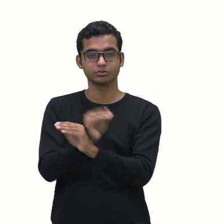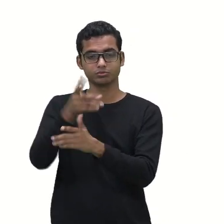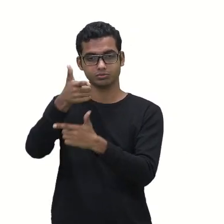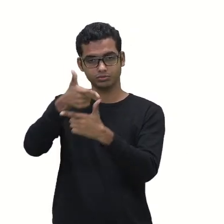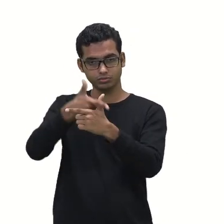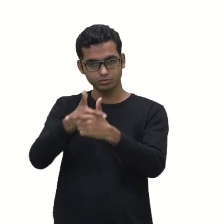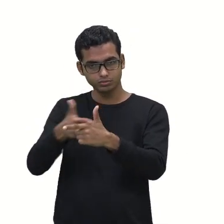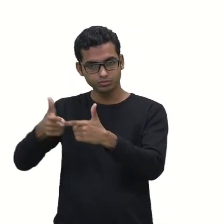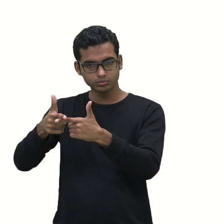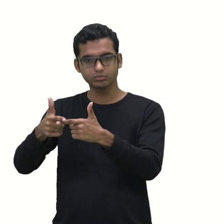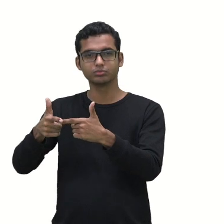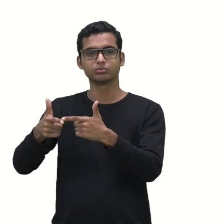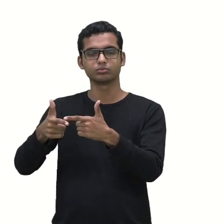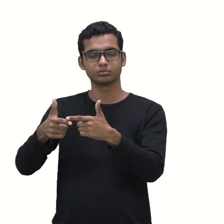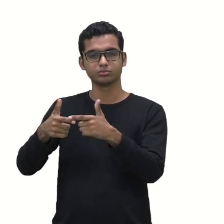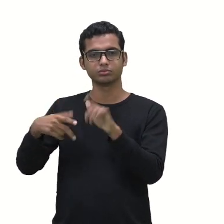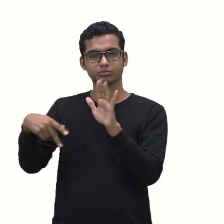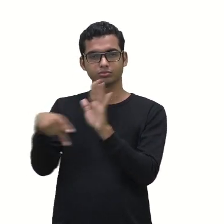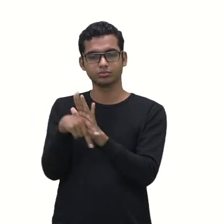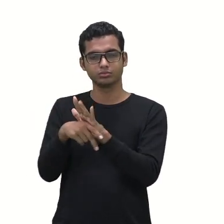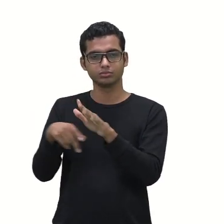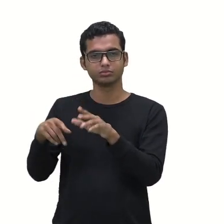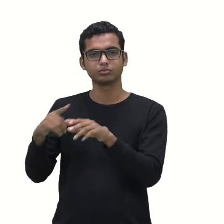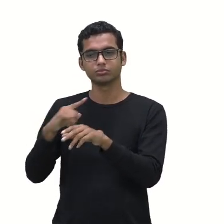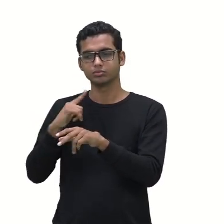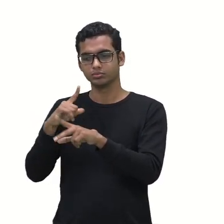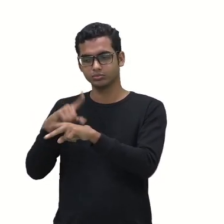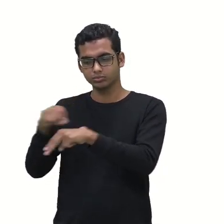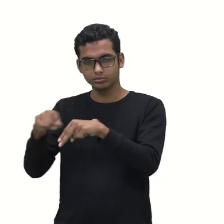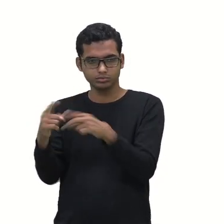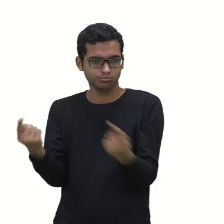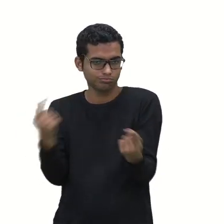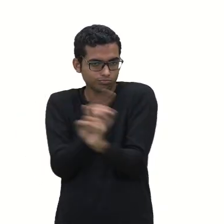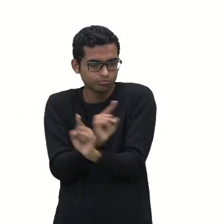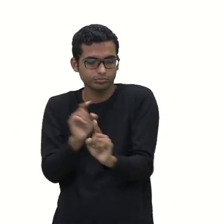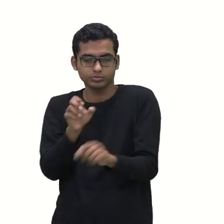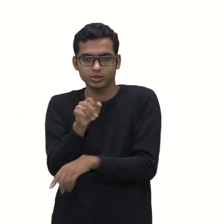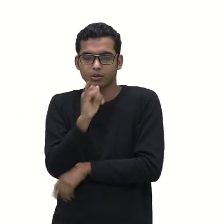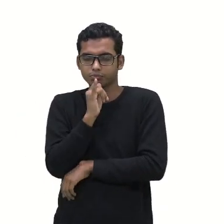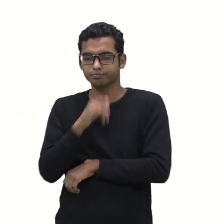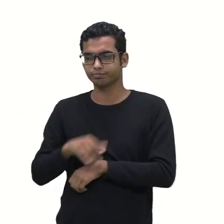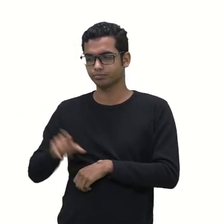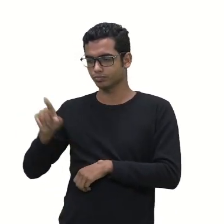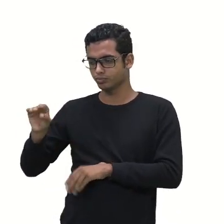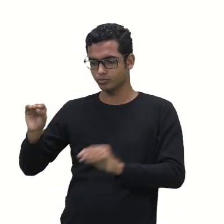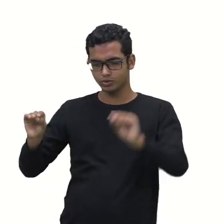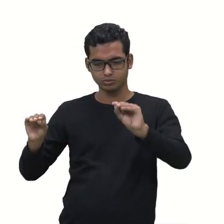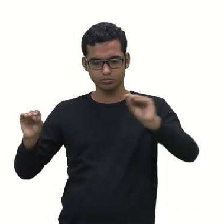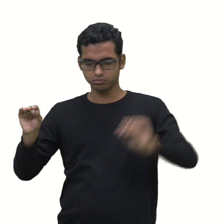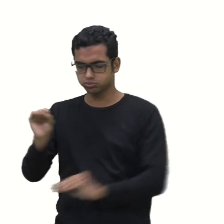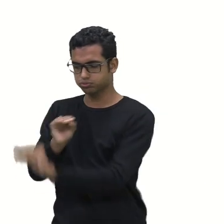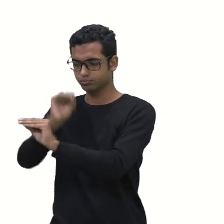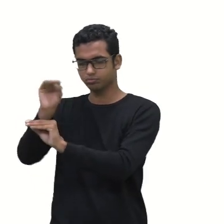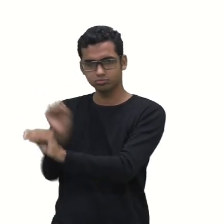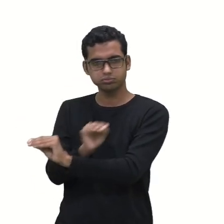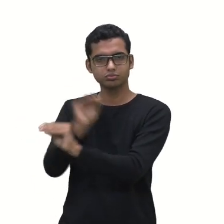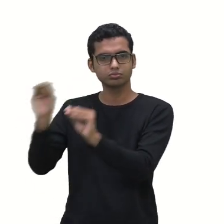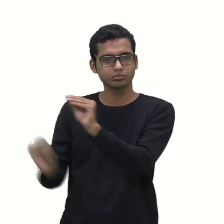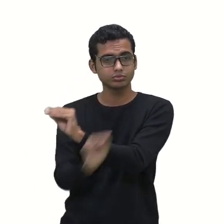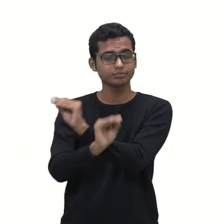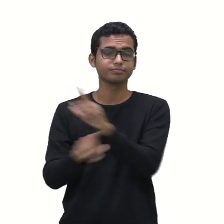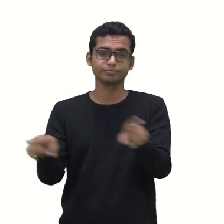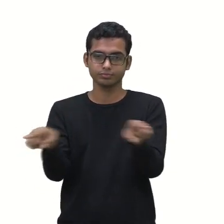dividir o π que está no segundo membro, né? E vice-versa. Se eu pegar o π que está no segundo membro e passar para o primeiro, né? Ele